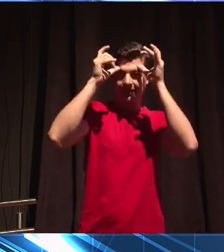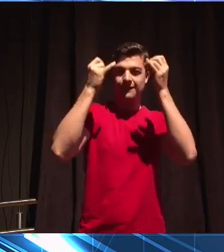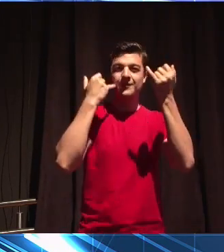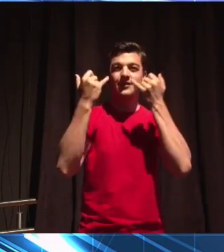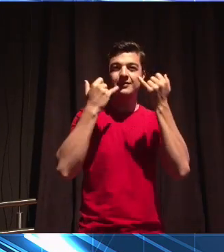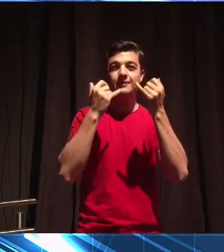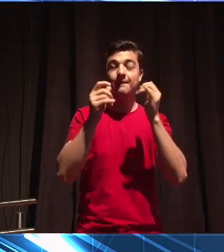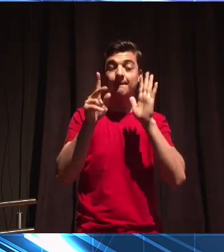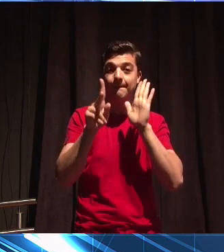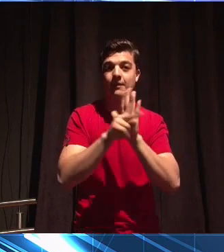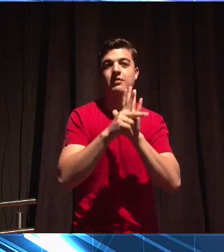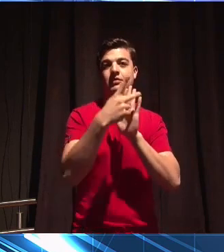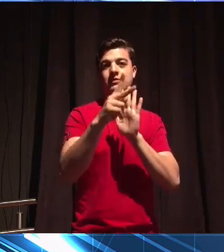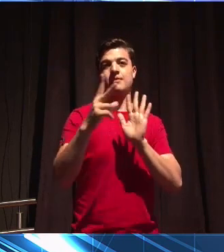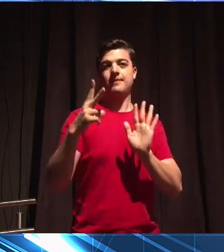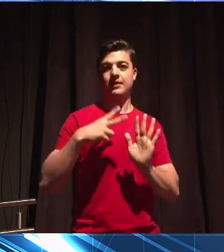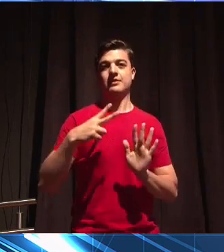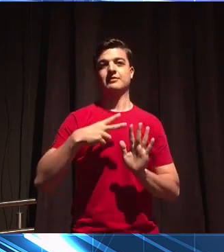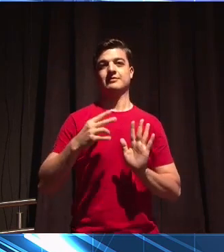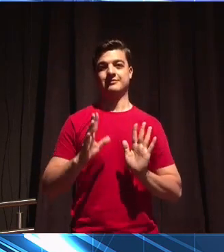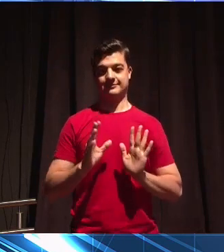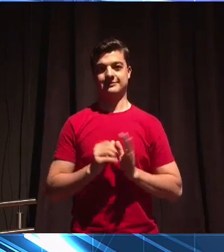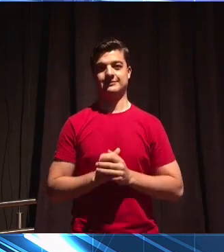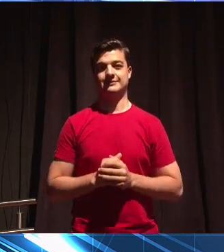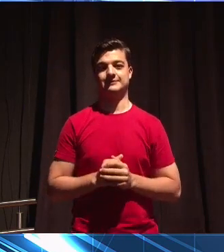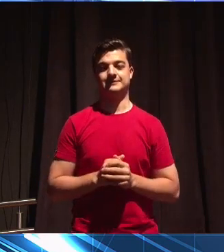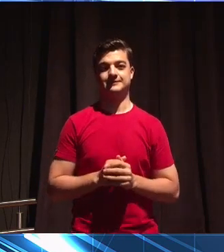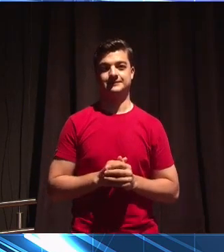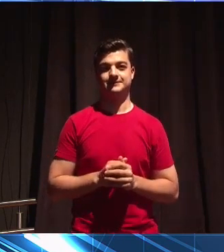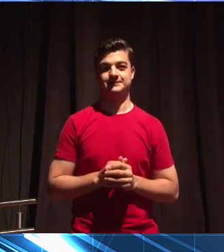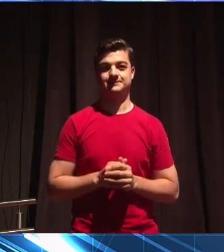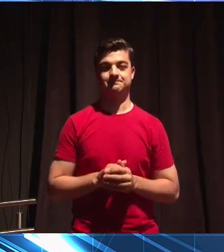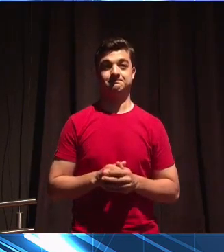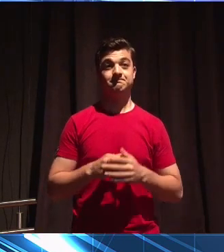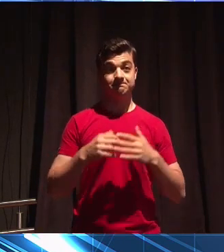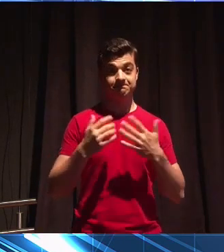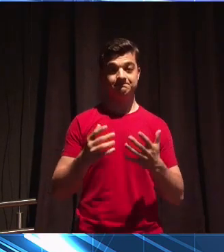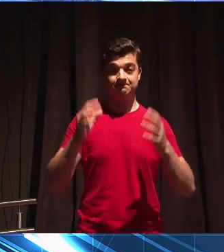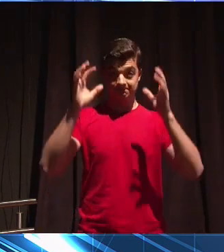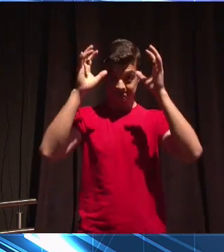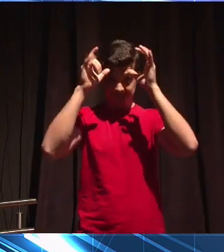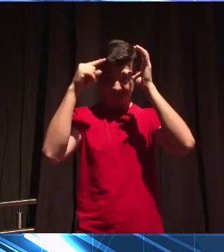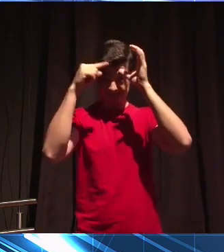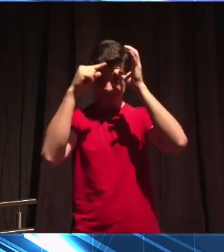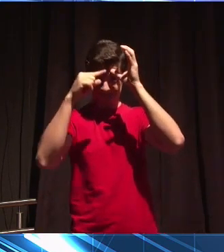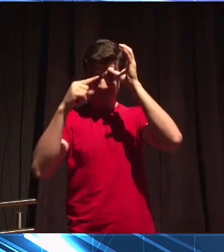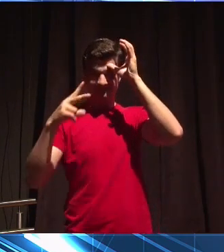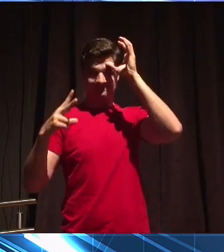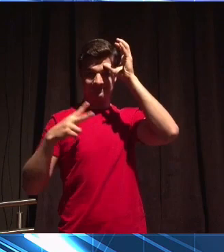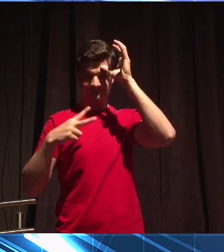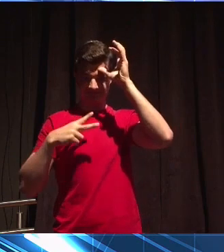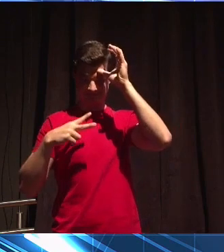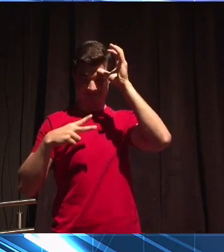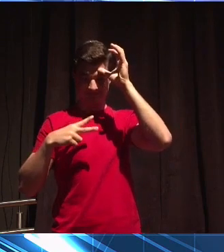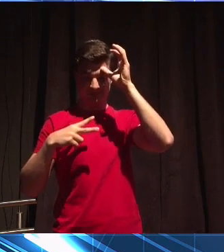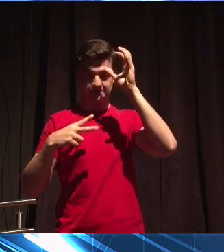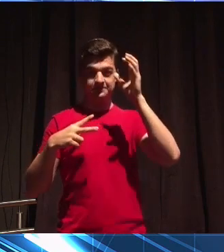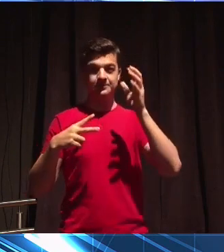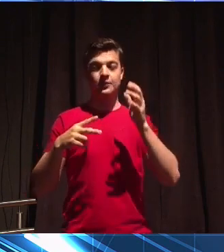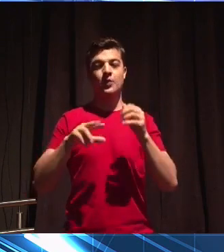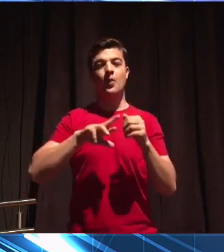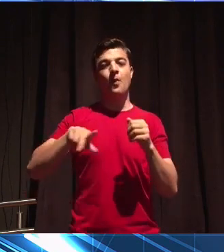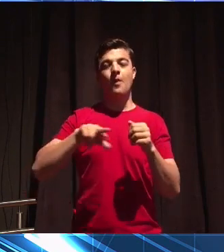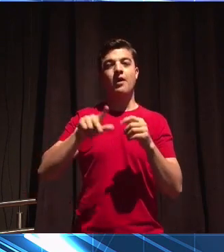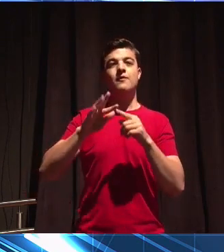fechar, que é, em síntese, neuroprivacidade não é um papo meio futurista